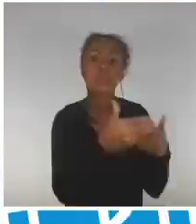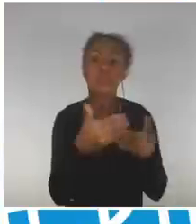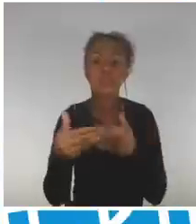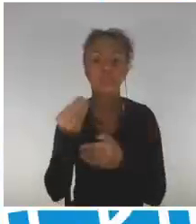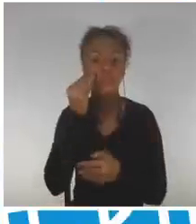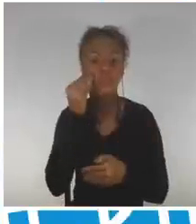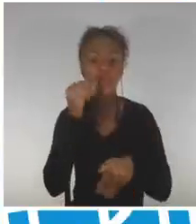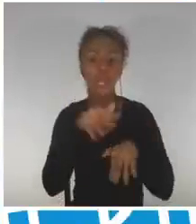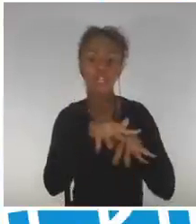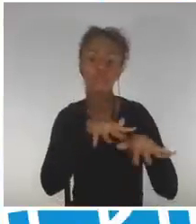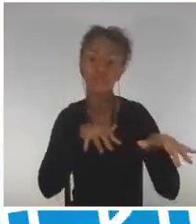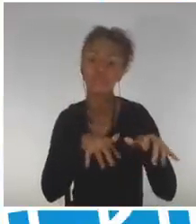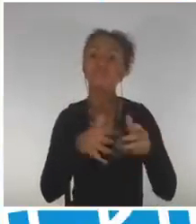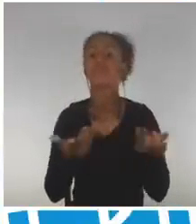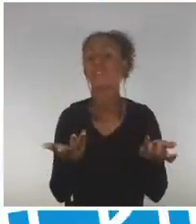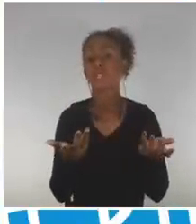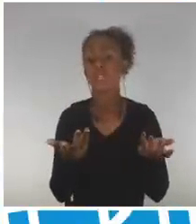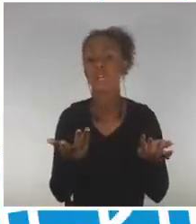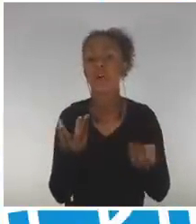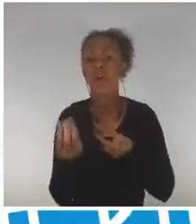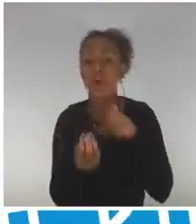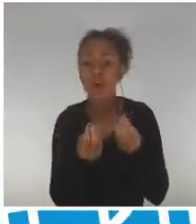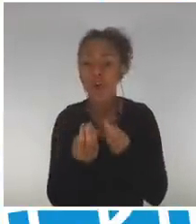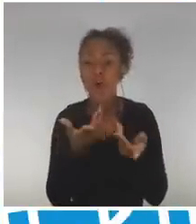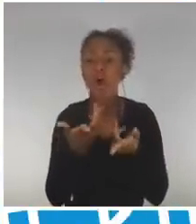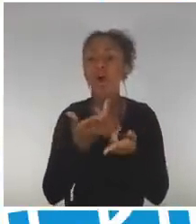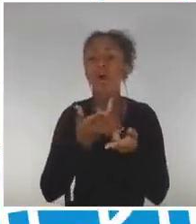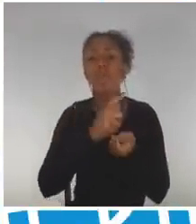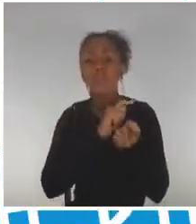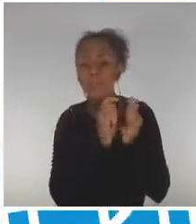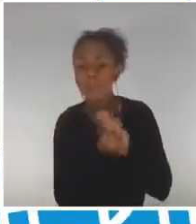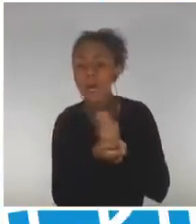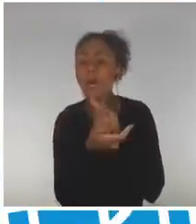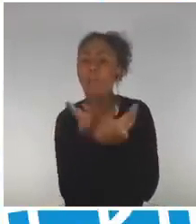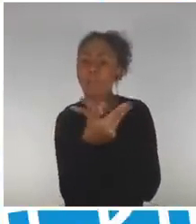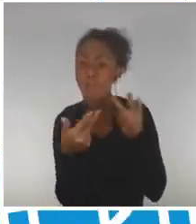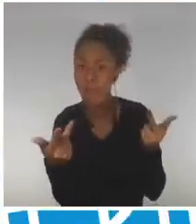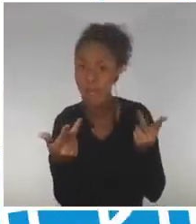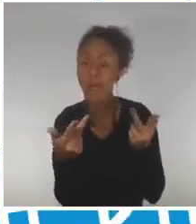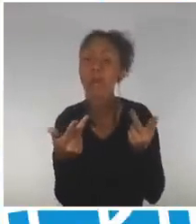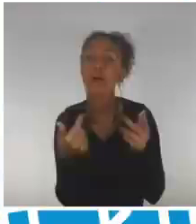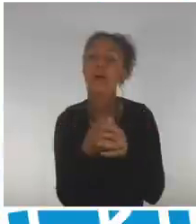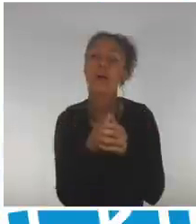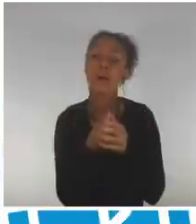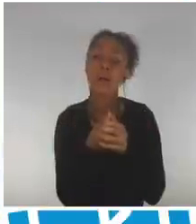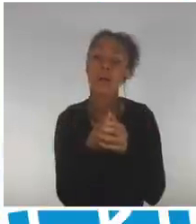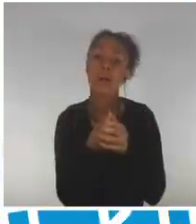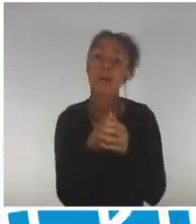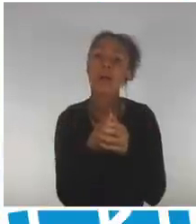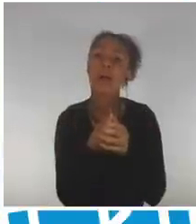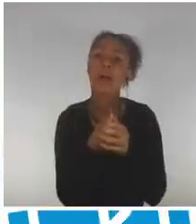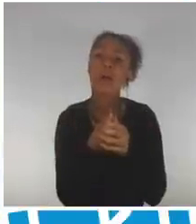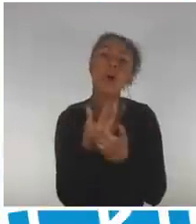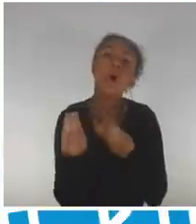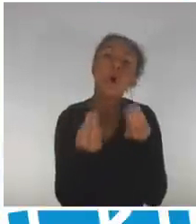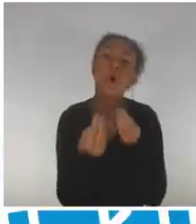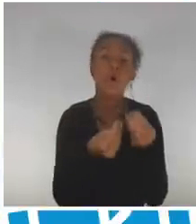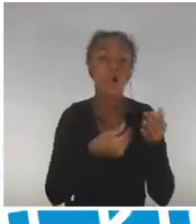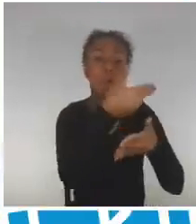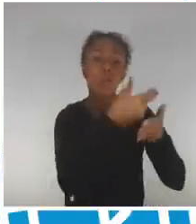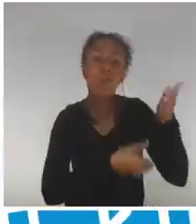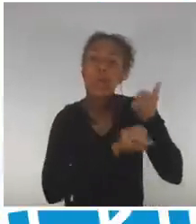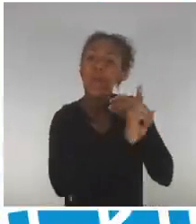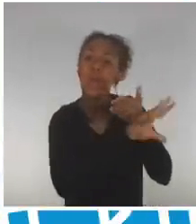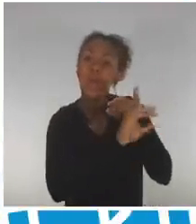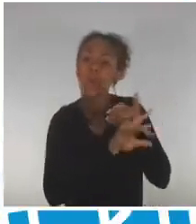virtuais, testes adaptativos, com outras metodologias de análise, inclusão com novos componentes curriculares, para além de língua